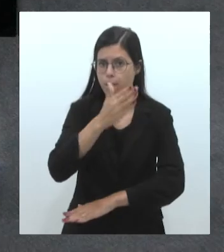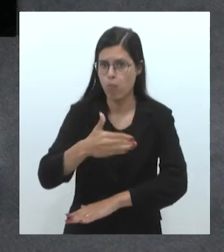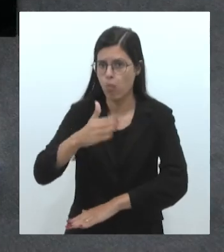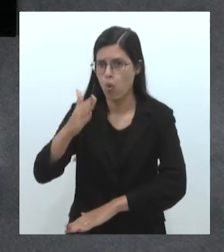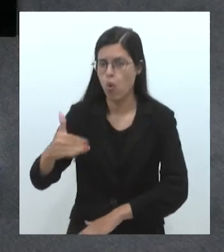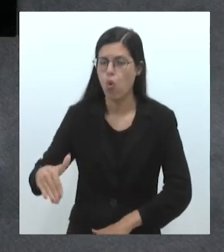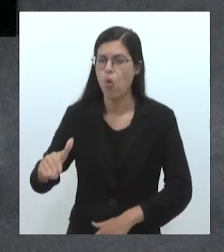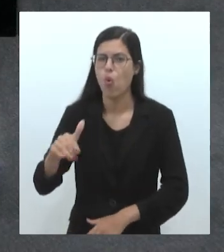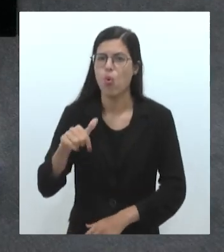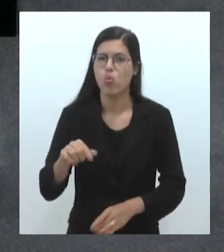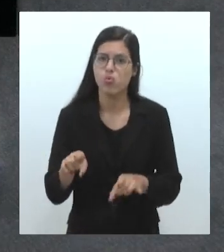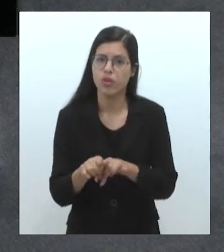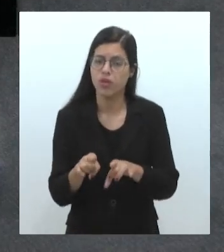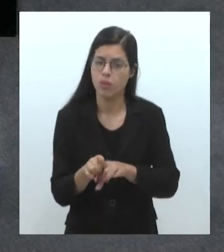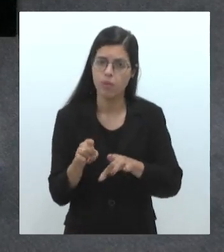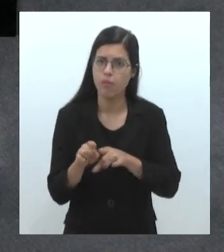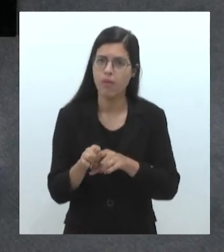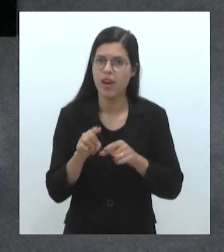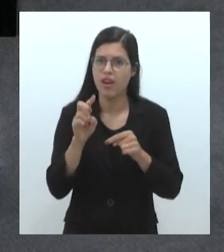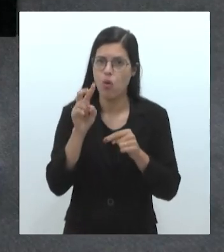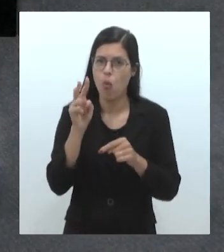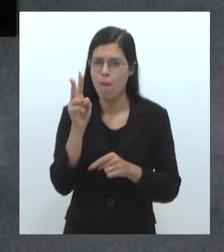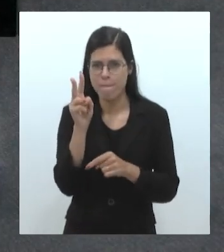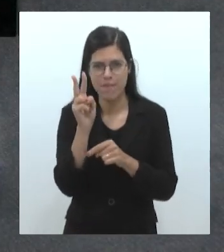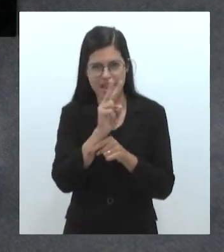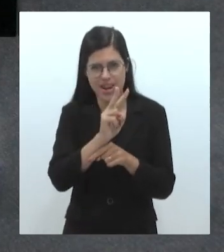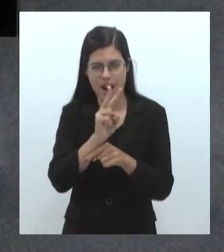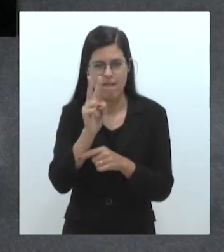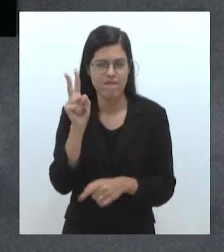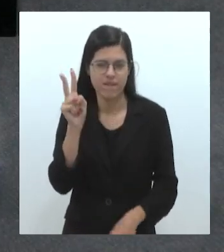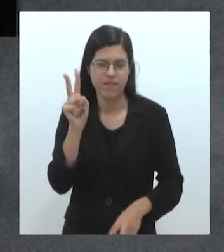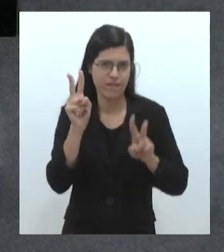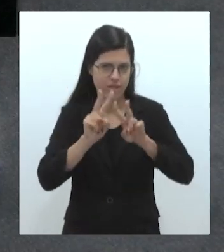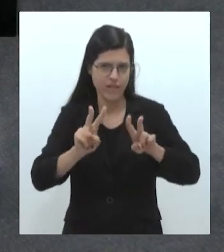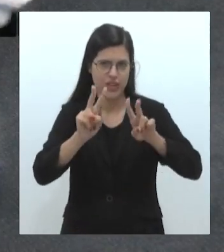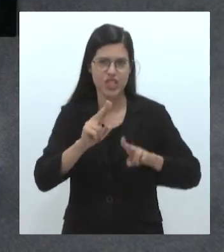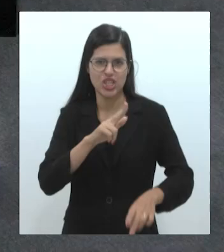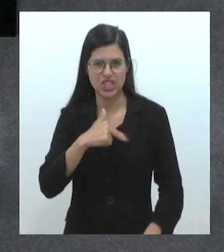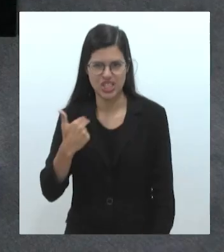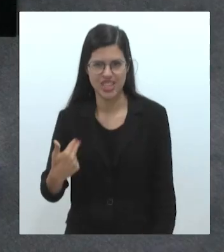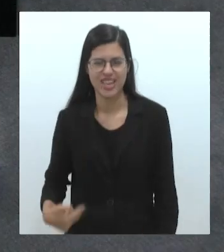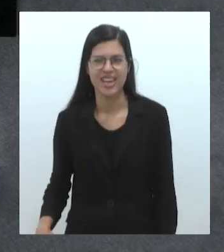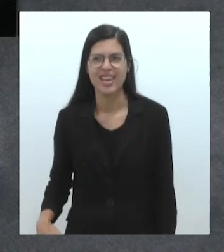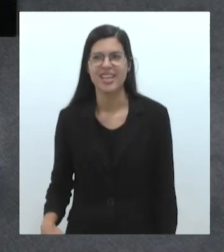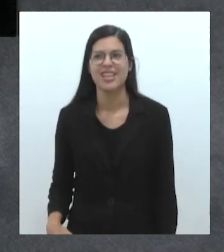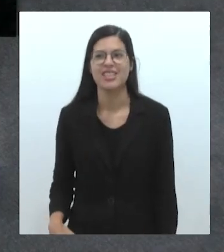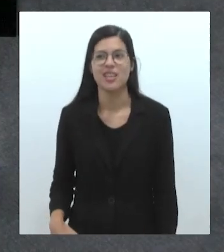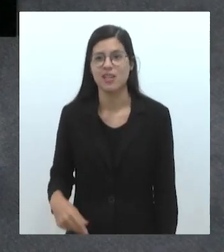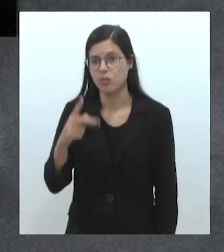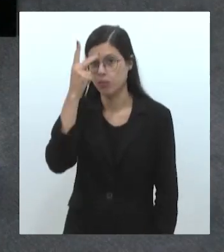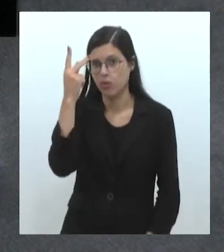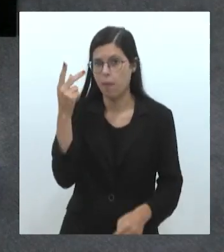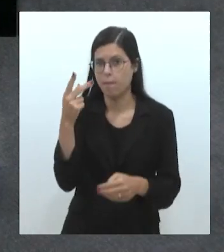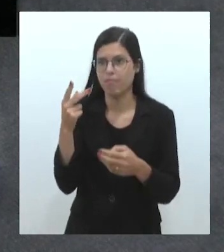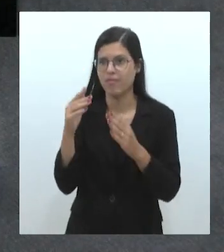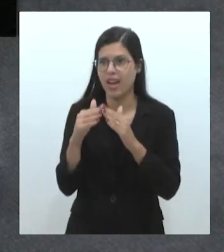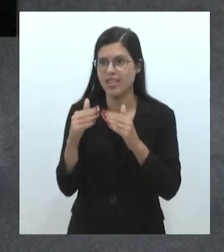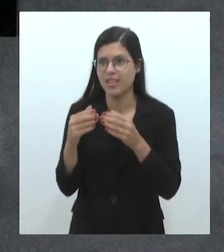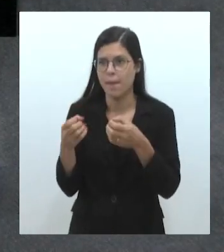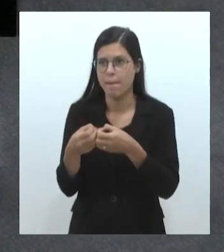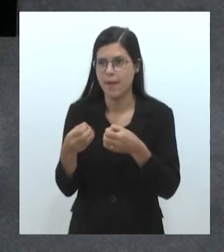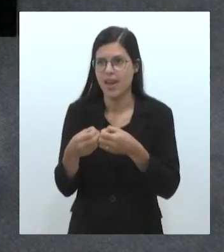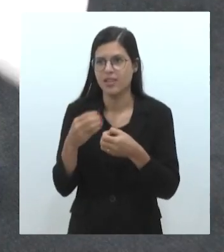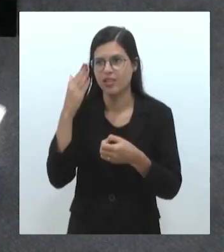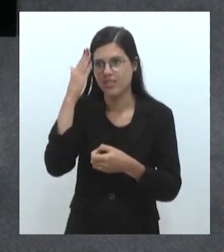Vista Chinesa, e hoje é um espaço que nos ajuda nas ondas de calor. Qualquer um que mora perto da Floresta da Tijuca, sei que